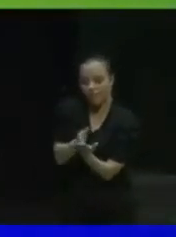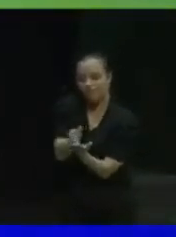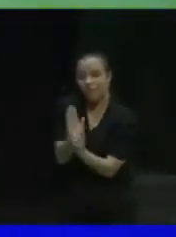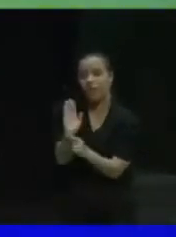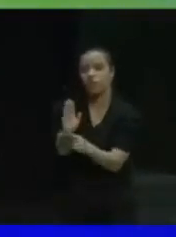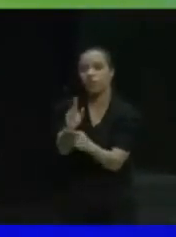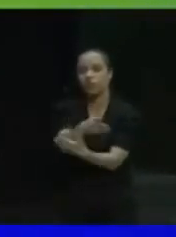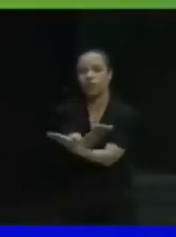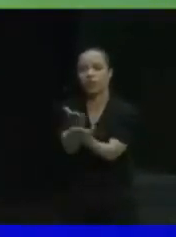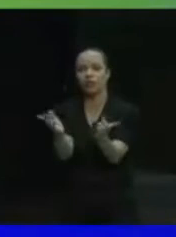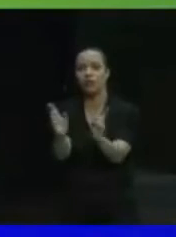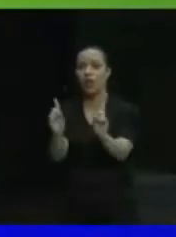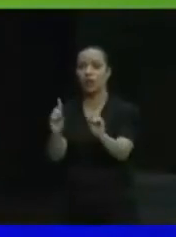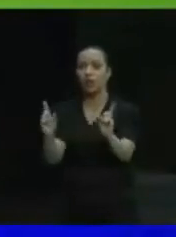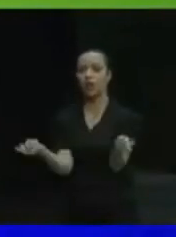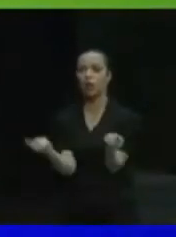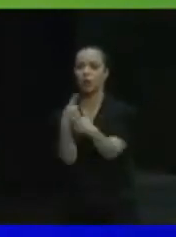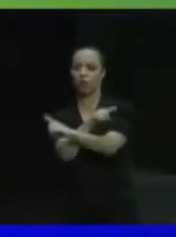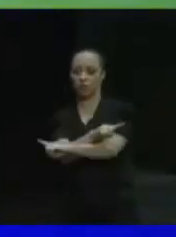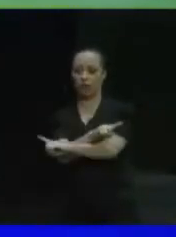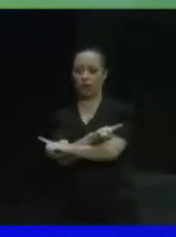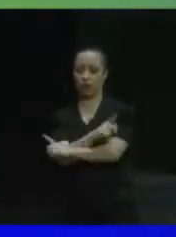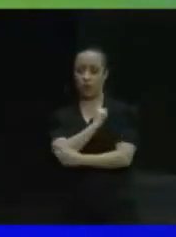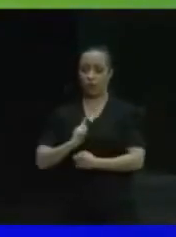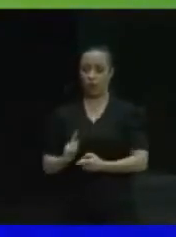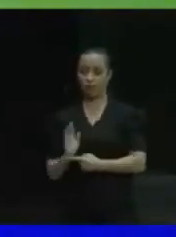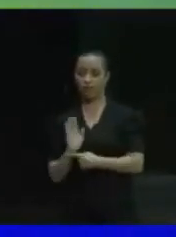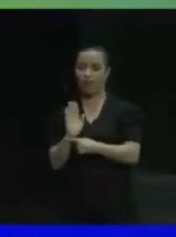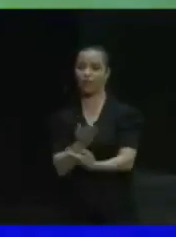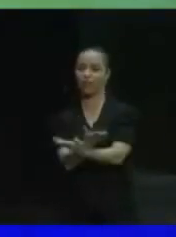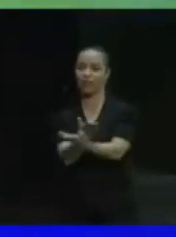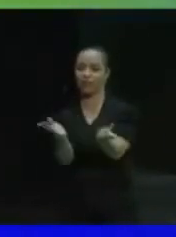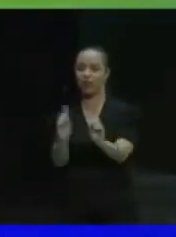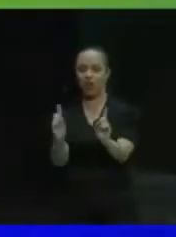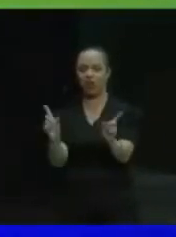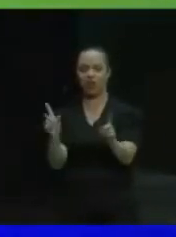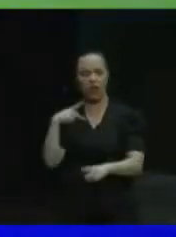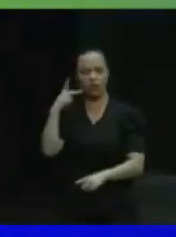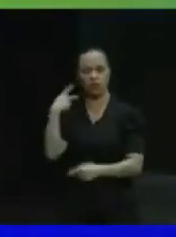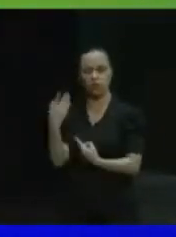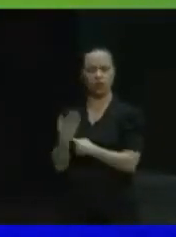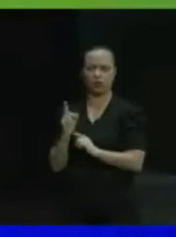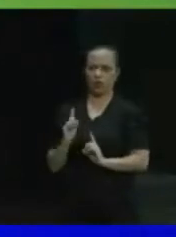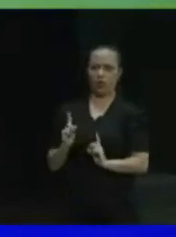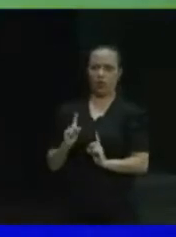contrário. O governo tem que estar a serviço das pessoas e não dos políticos.